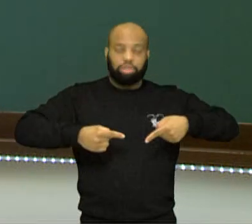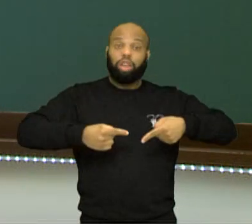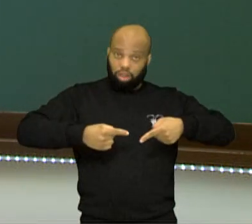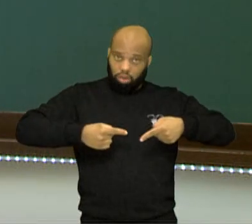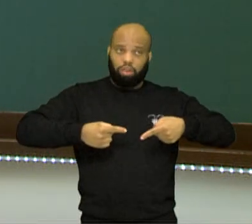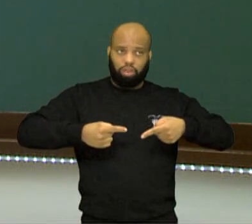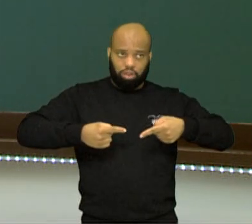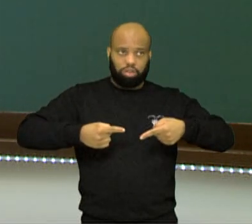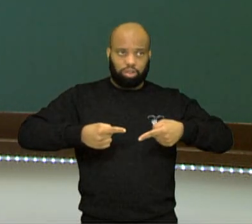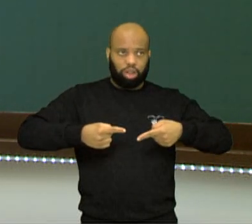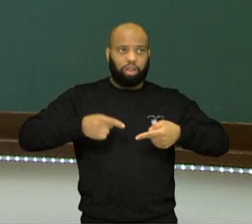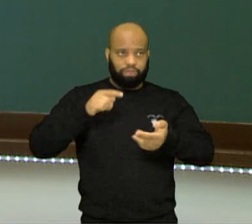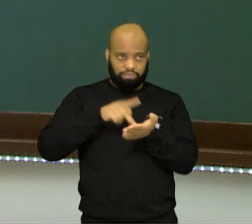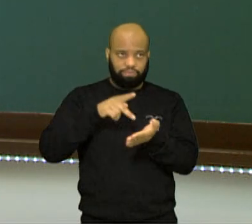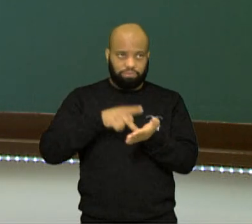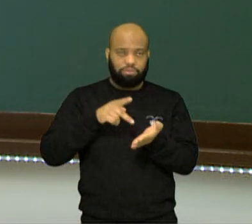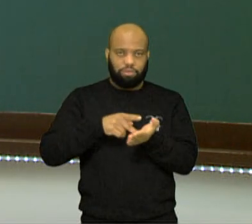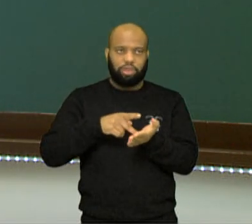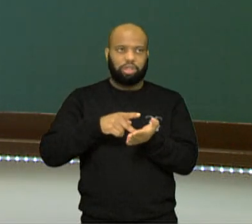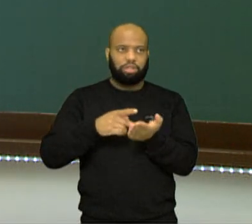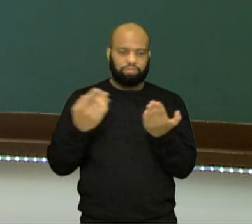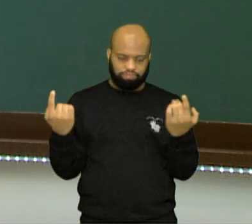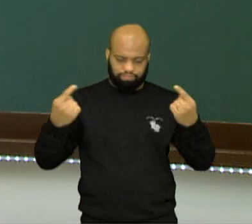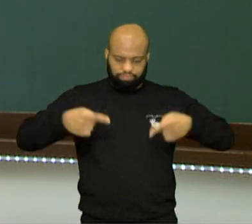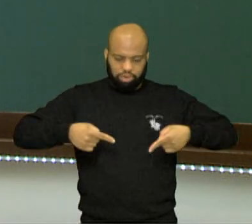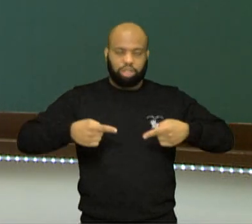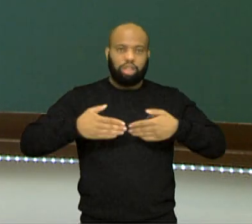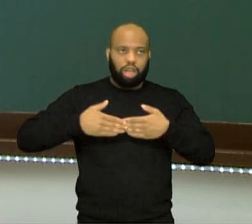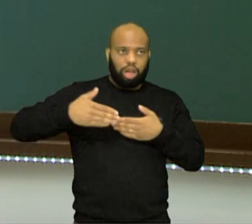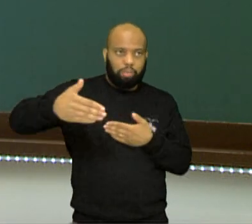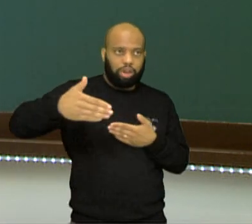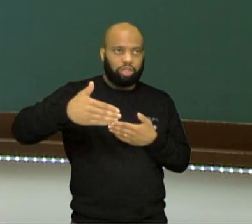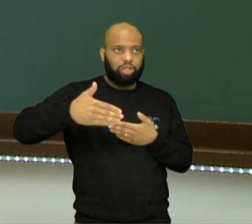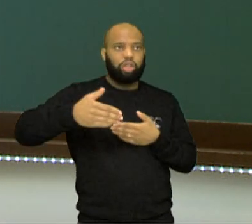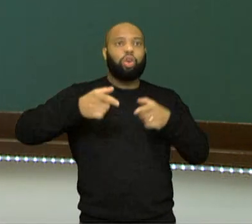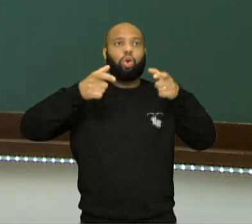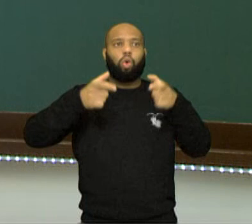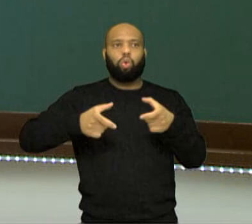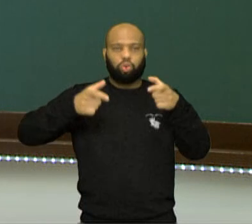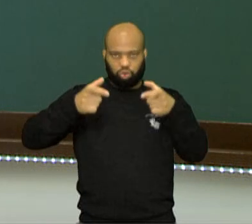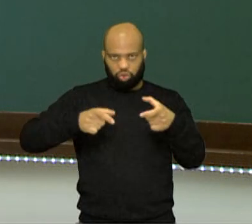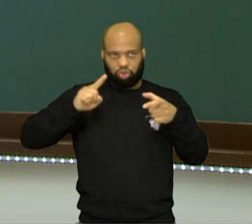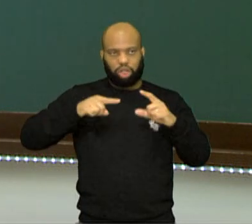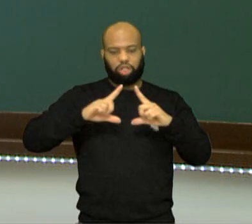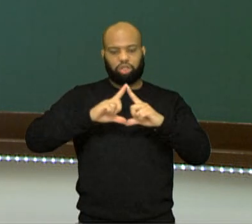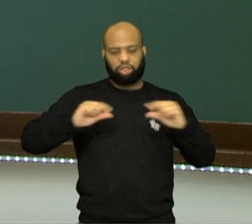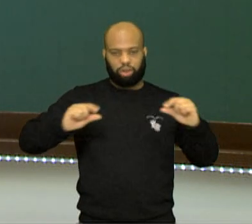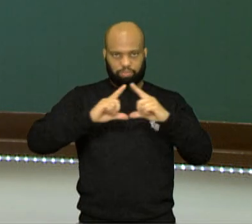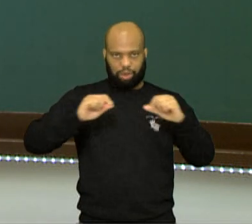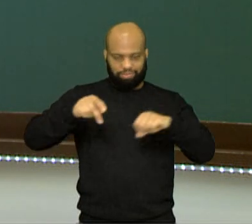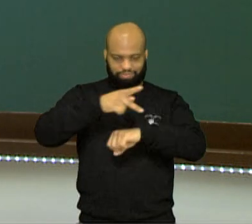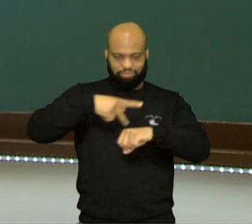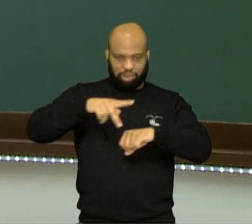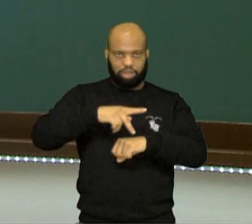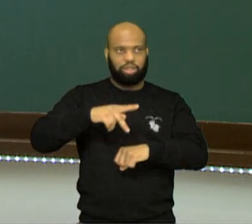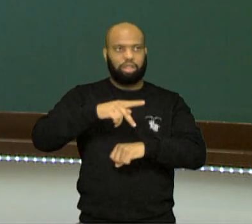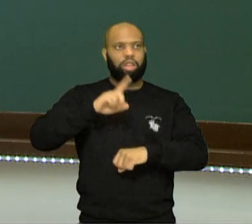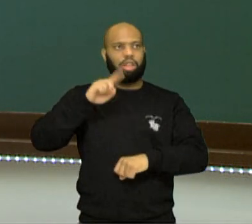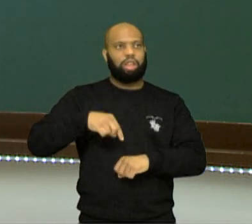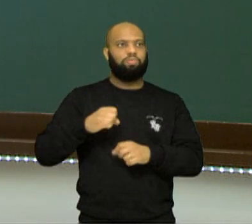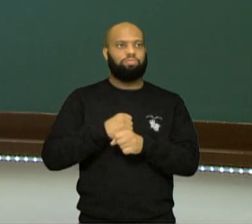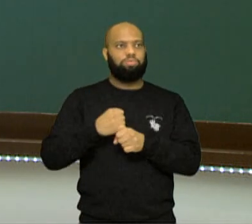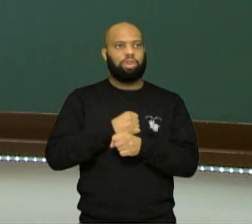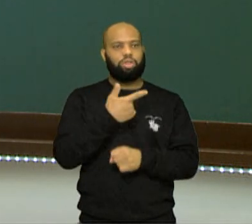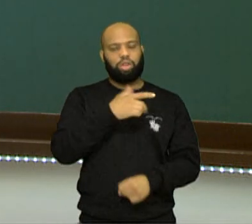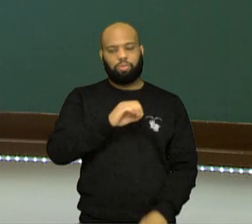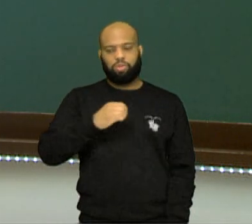torna esporte olímpico a partir da Olimpíada de Tóquio, Então, nos Jogos Olímpicos de Tóquio em